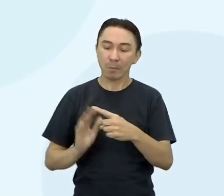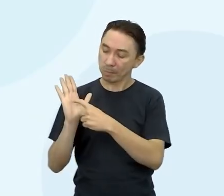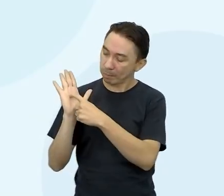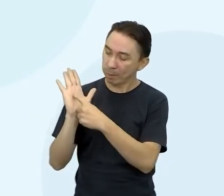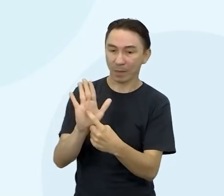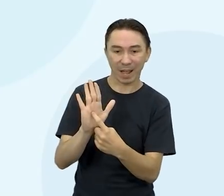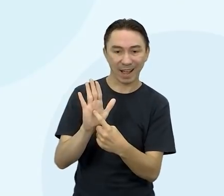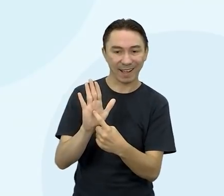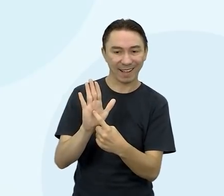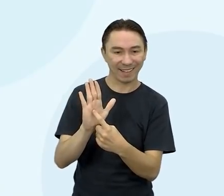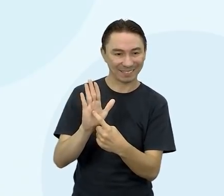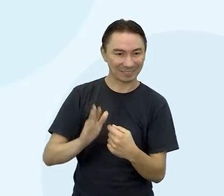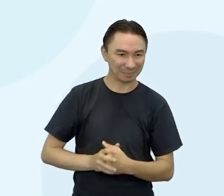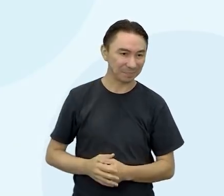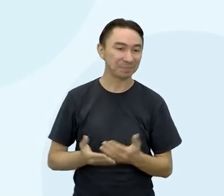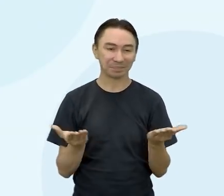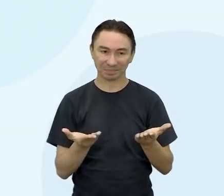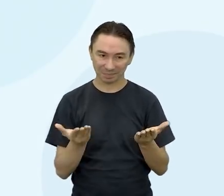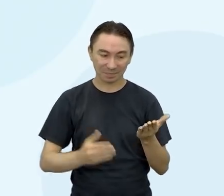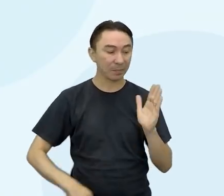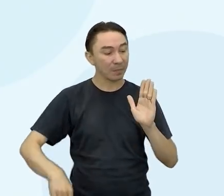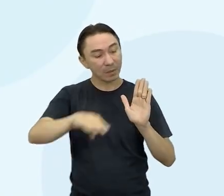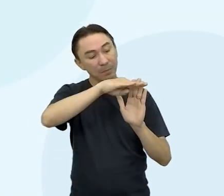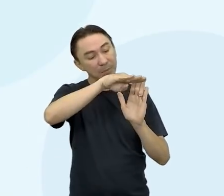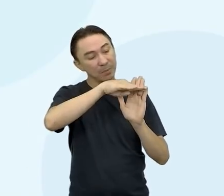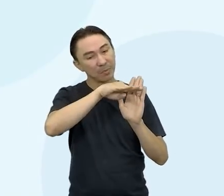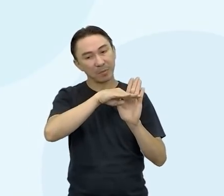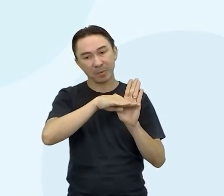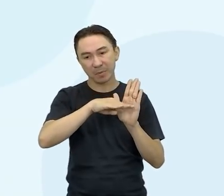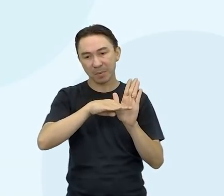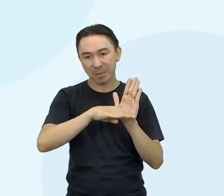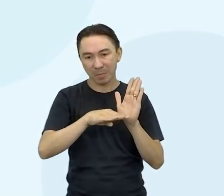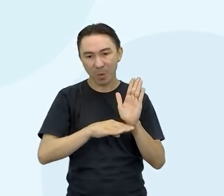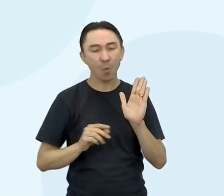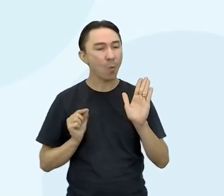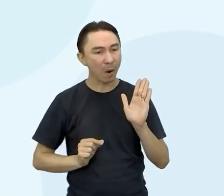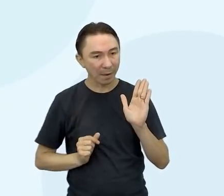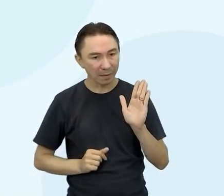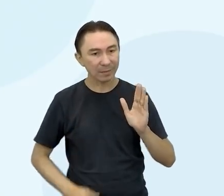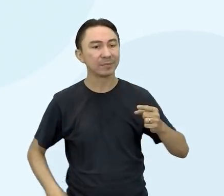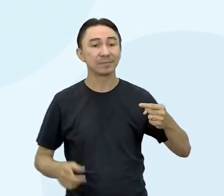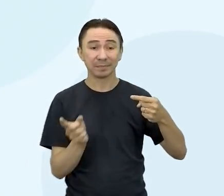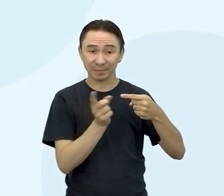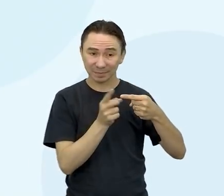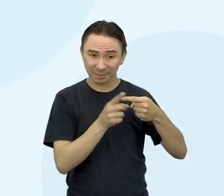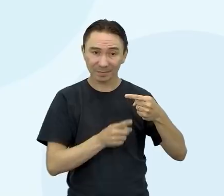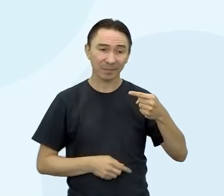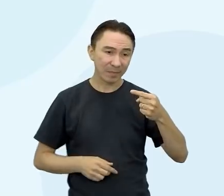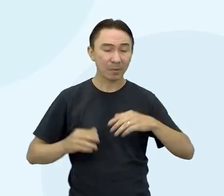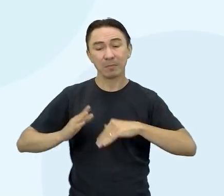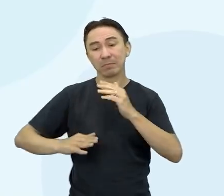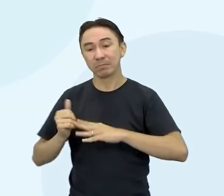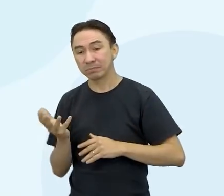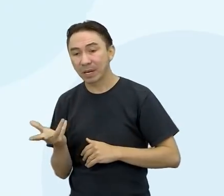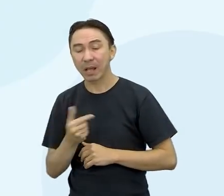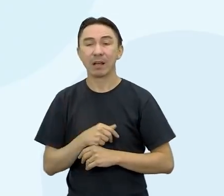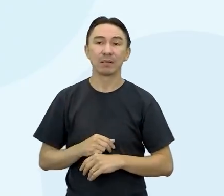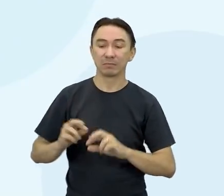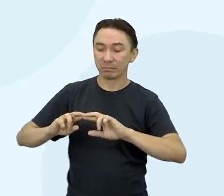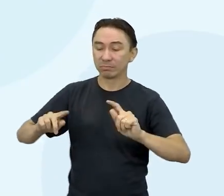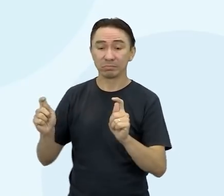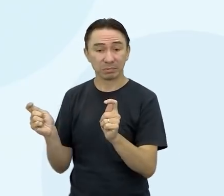hoje, eu vou apresentar aí para vocês as competências, né, da formação de hoje, as habilidades, mas a gente vai